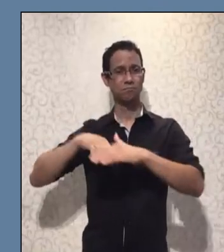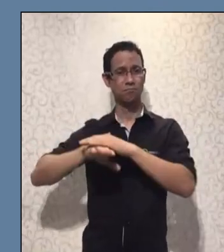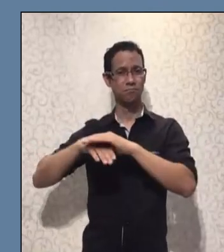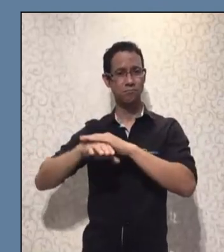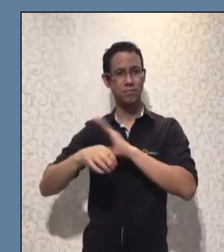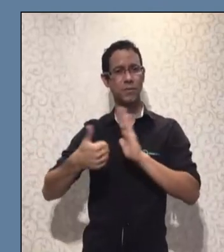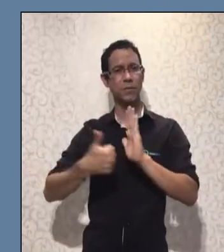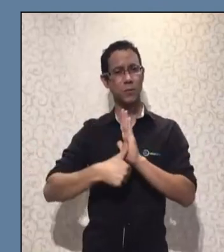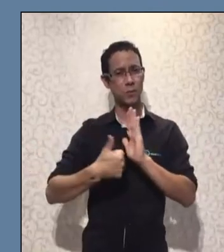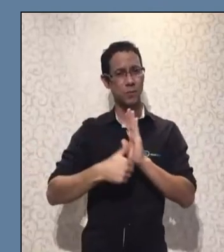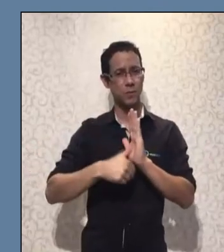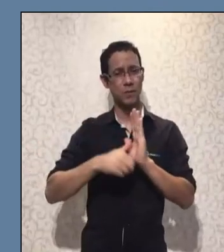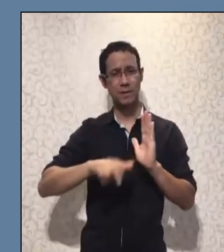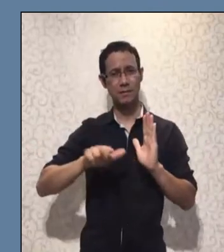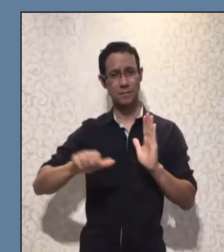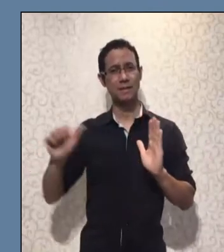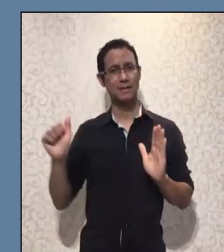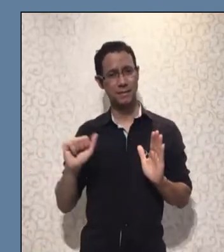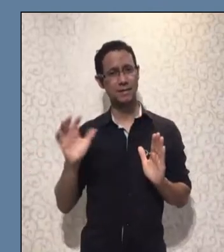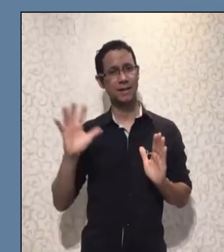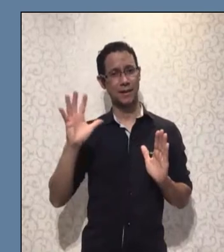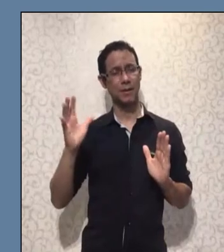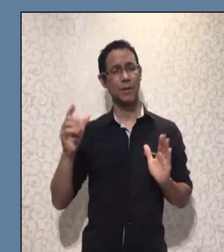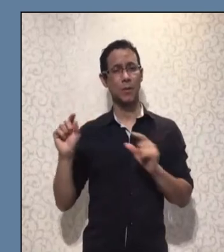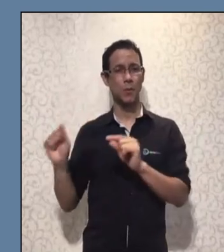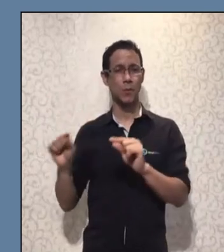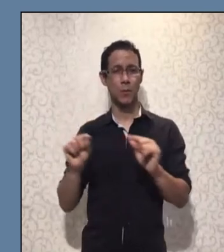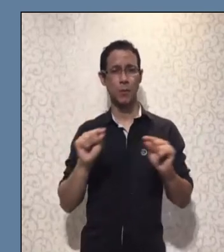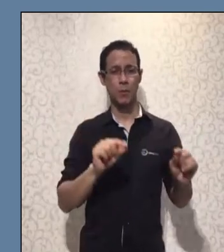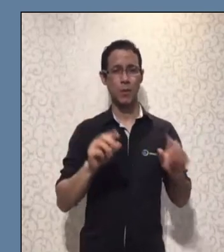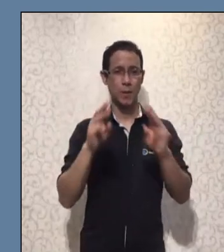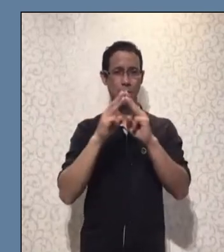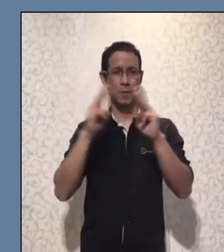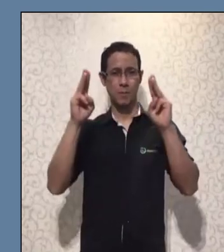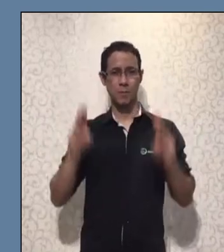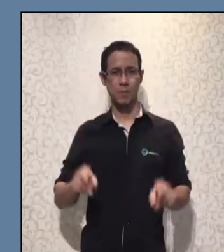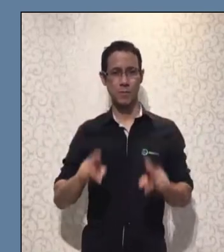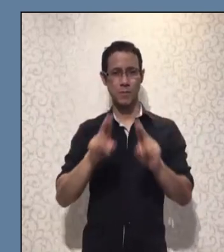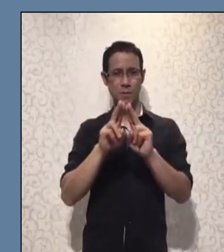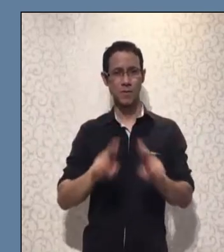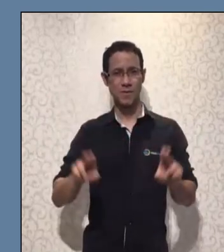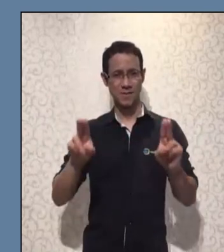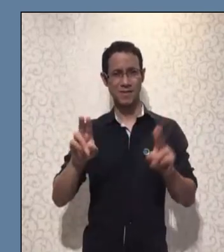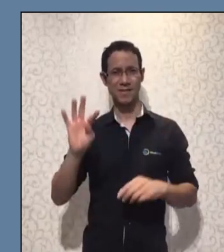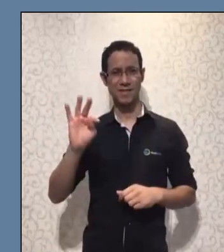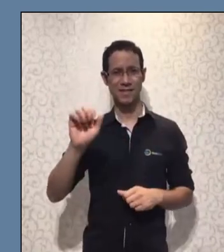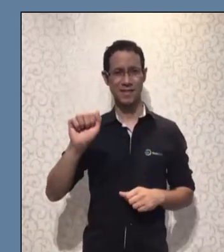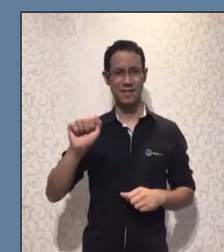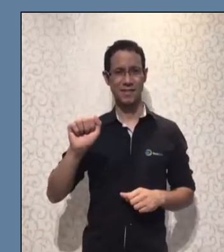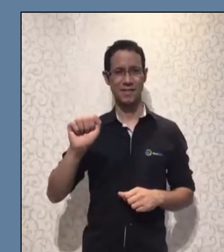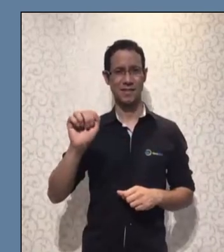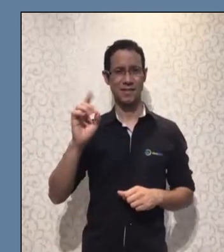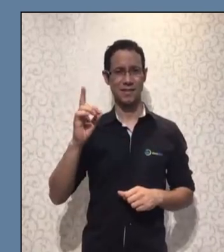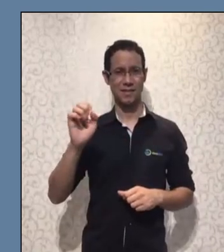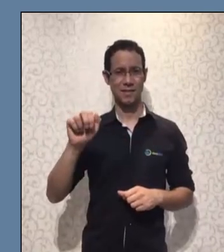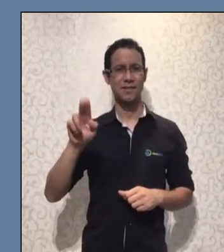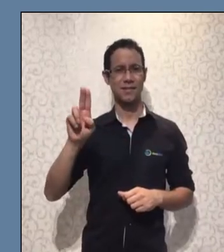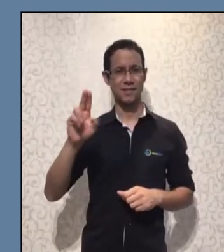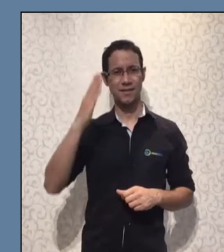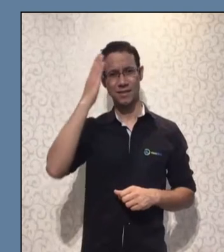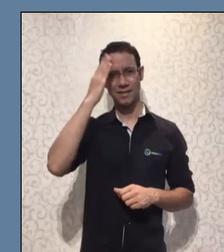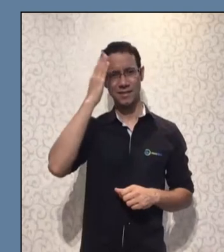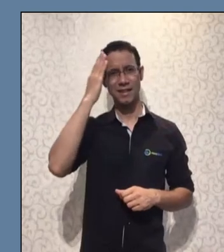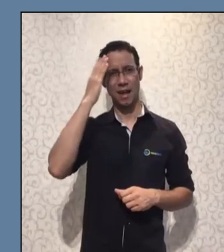muito cara, especialmente aos museus universitários. Né? O Tadeu sabe disso, como tendo sido diretor do MAC,